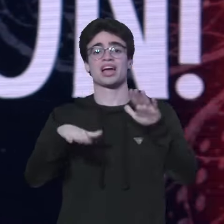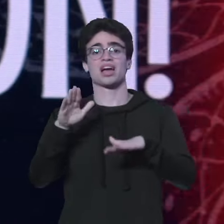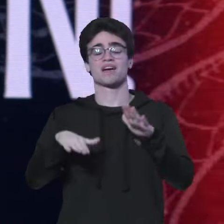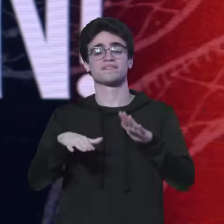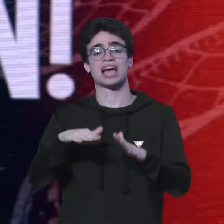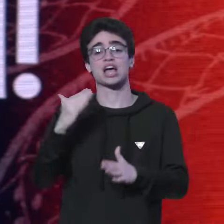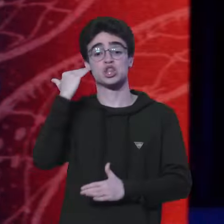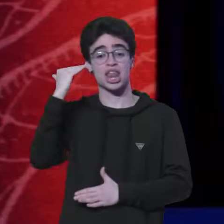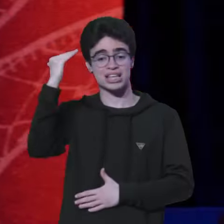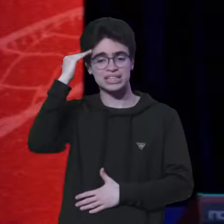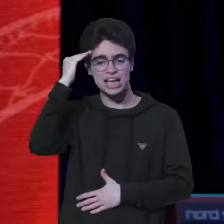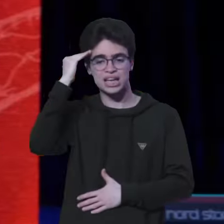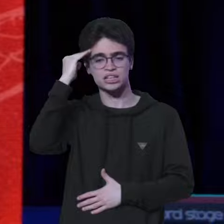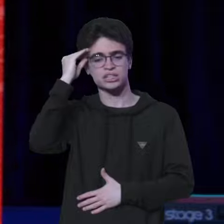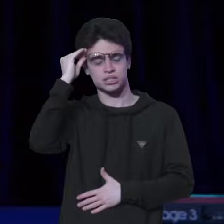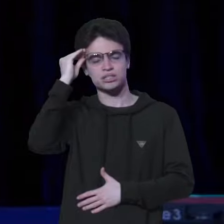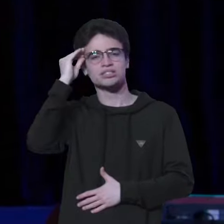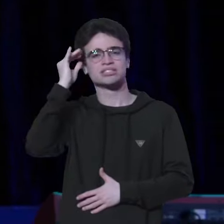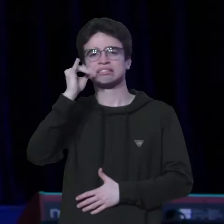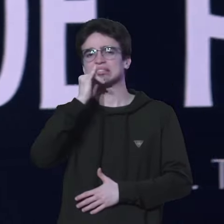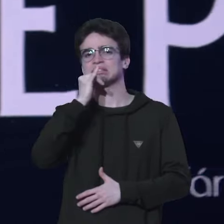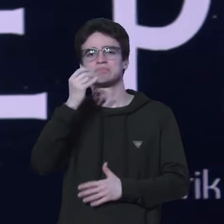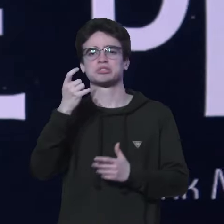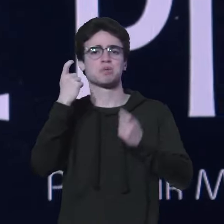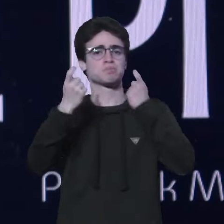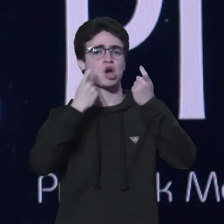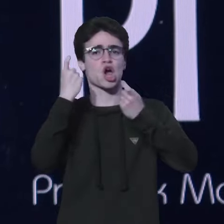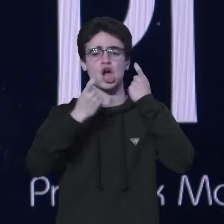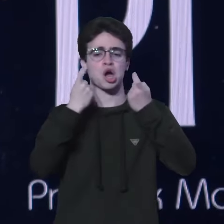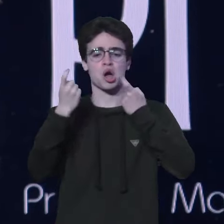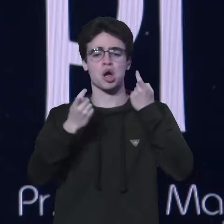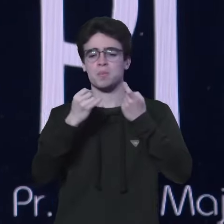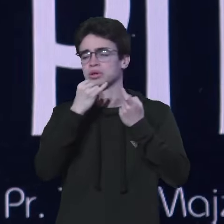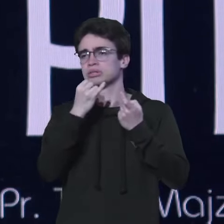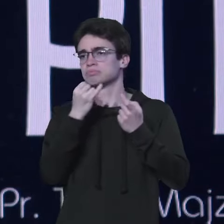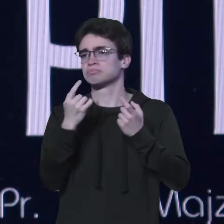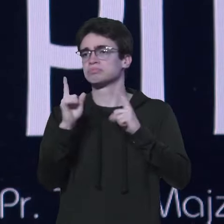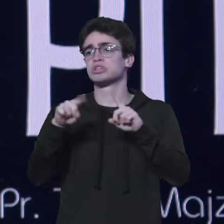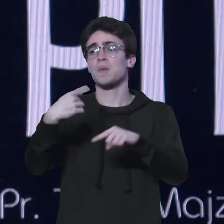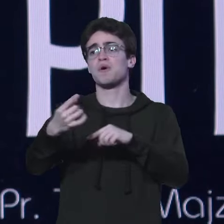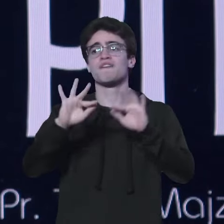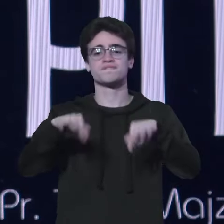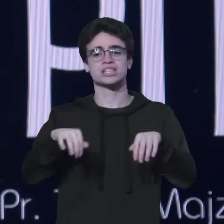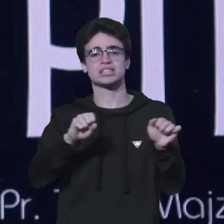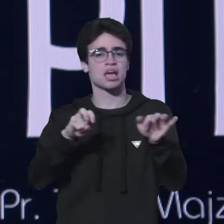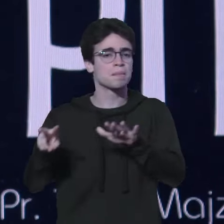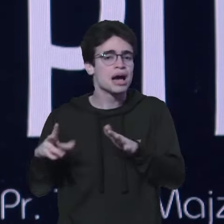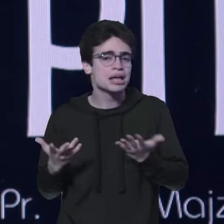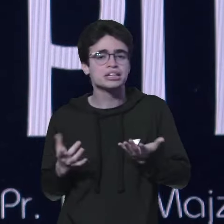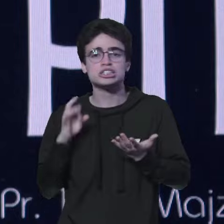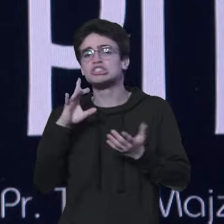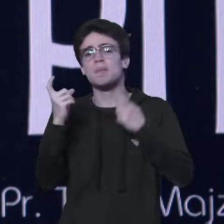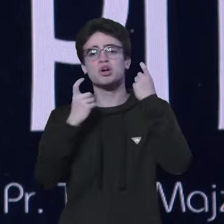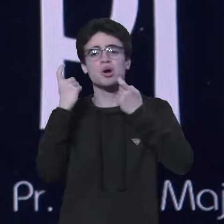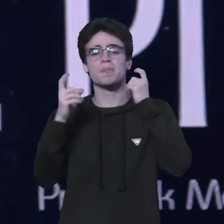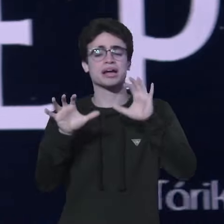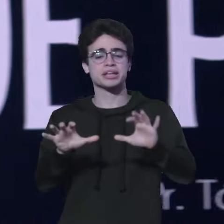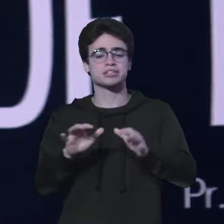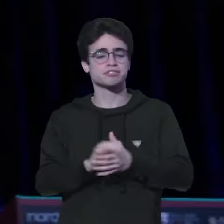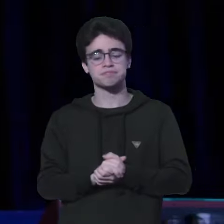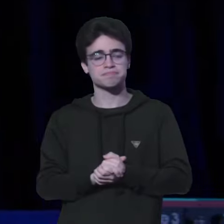está tão preocupado com as coisas além do próximo final de semana ou do próximo rolê.